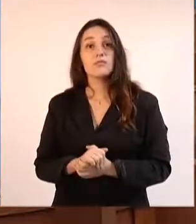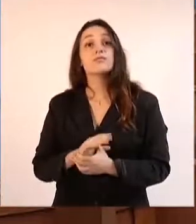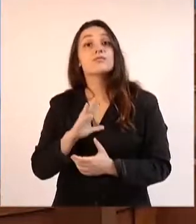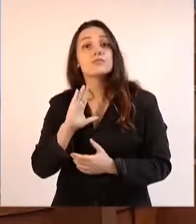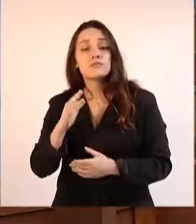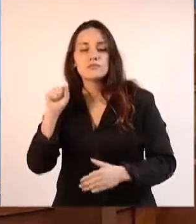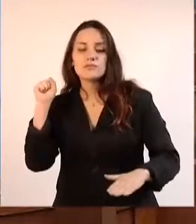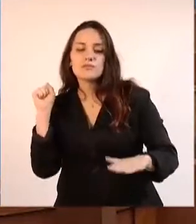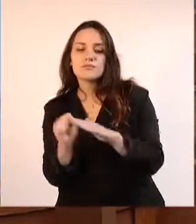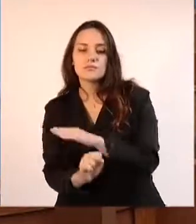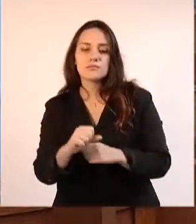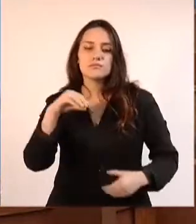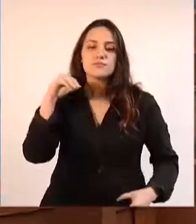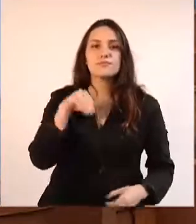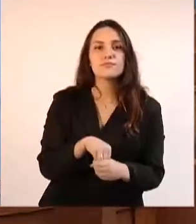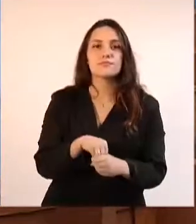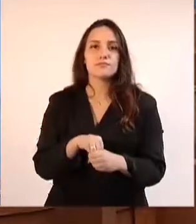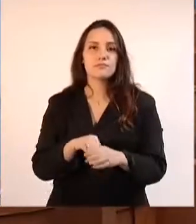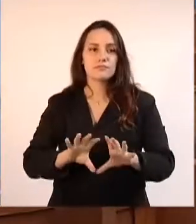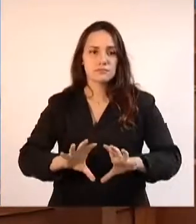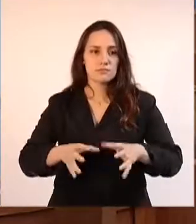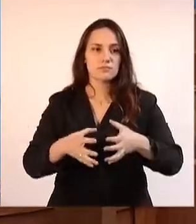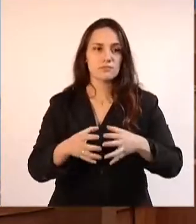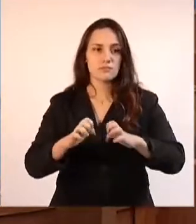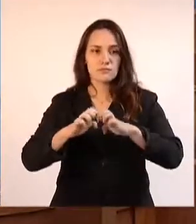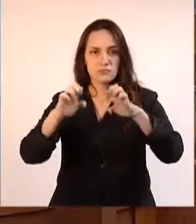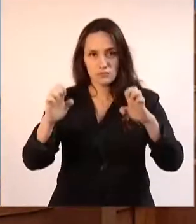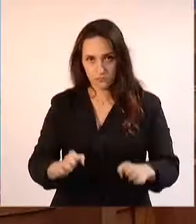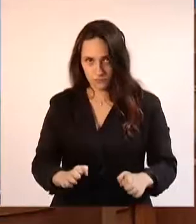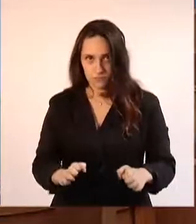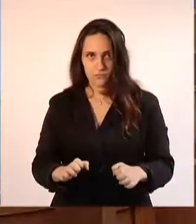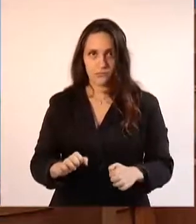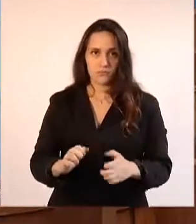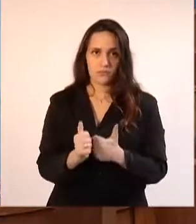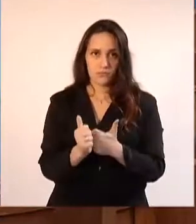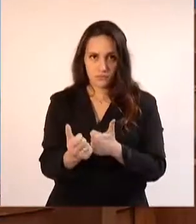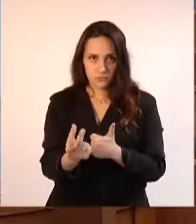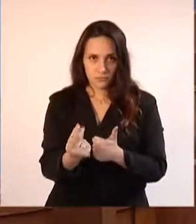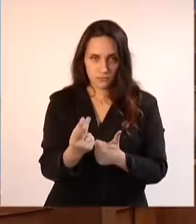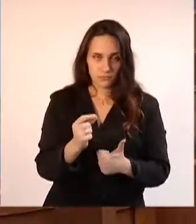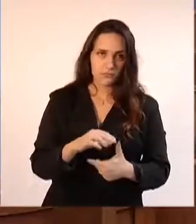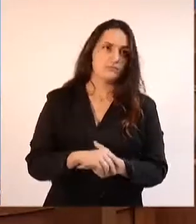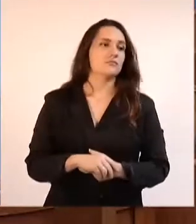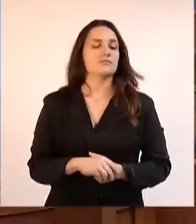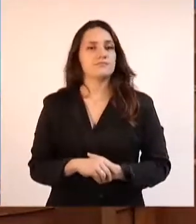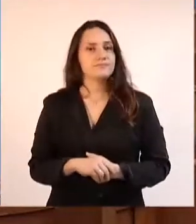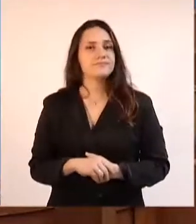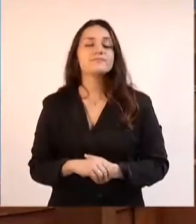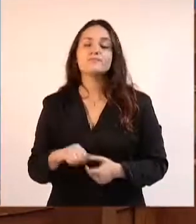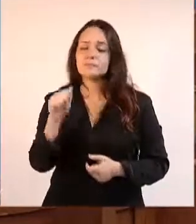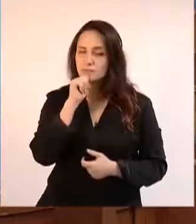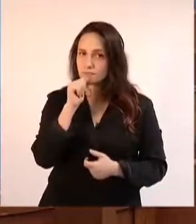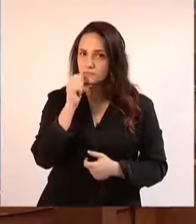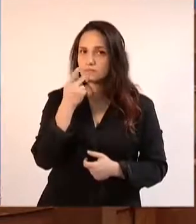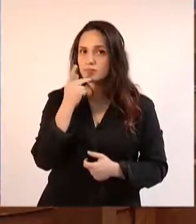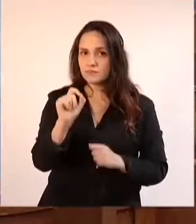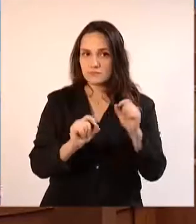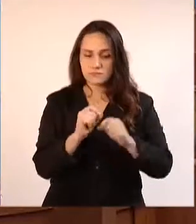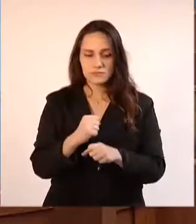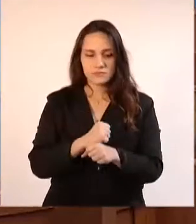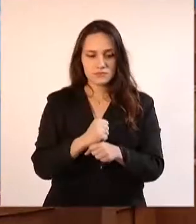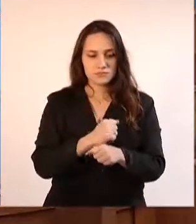inserido na intimidade estrutural das Cortes de Conta. E segue. A Carta de